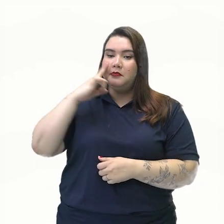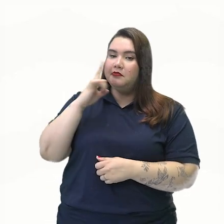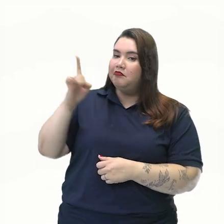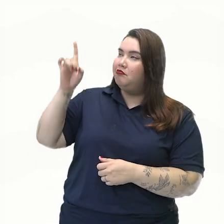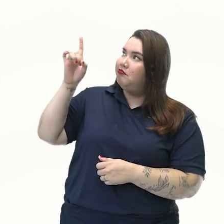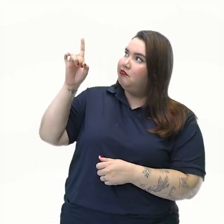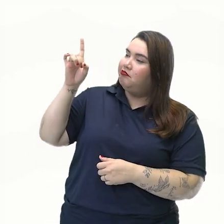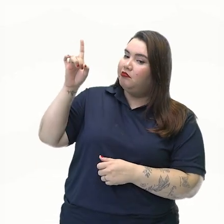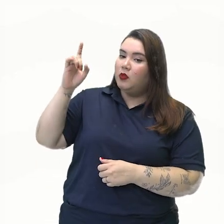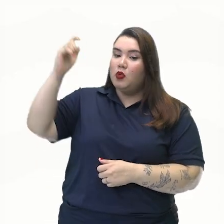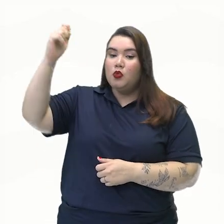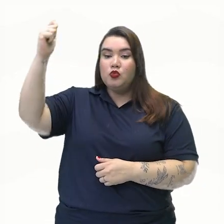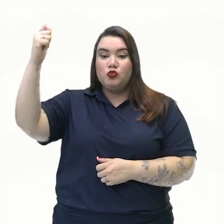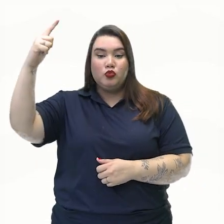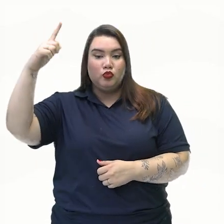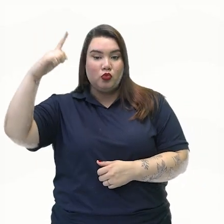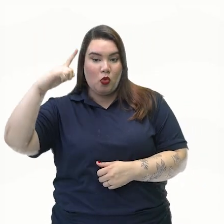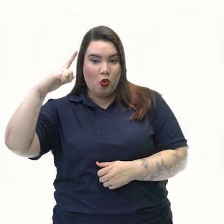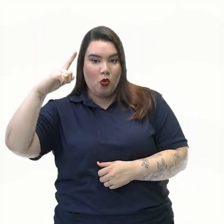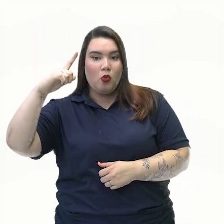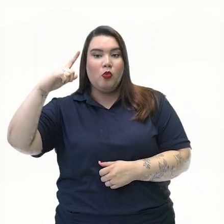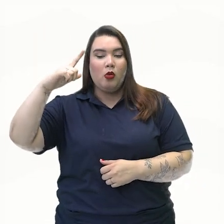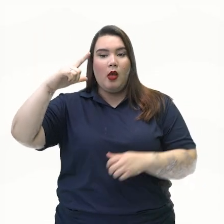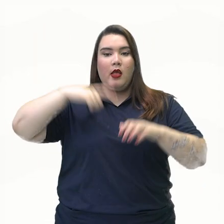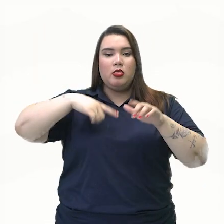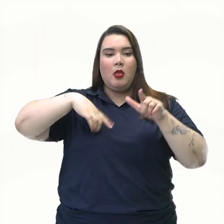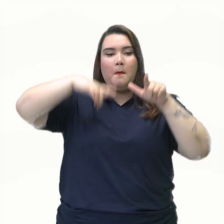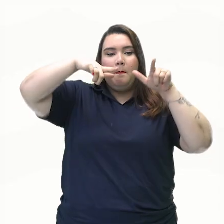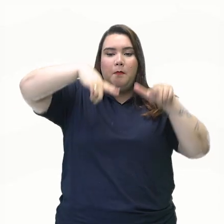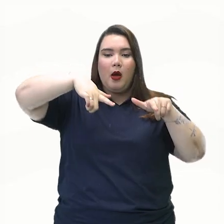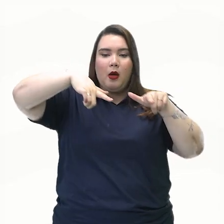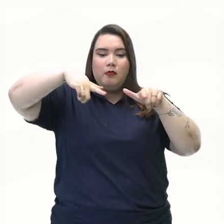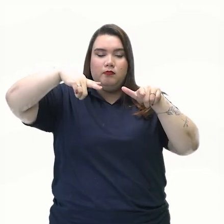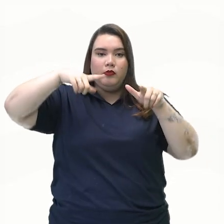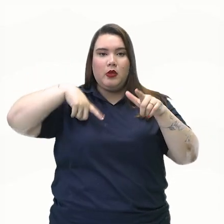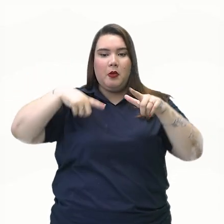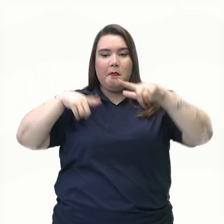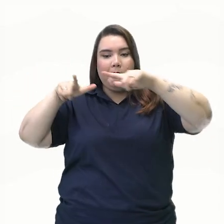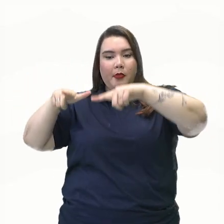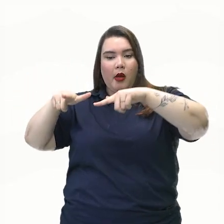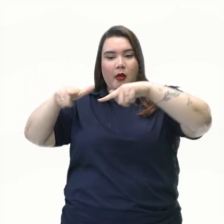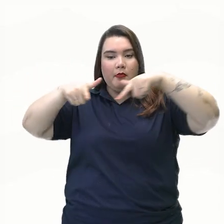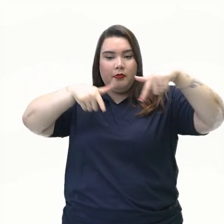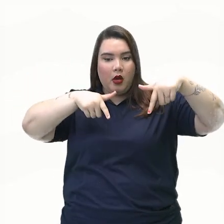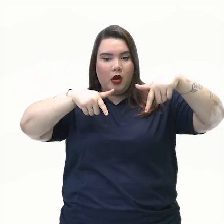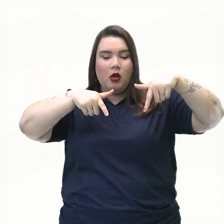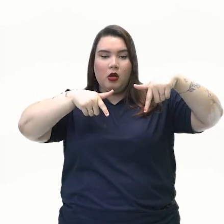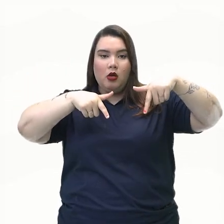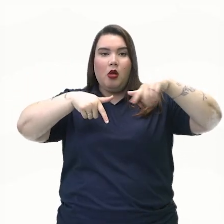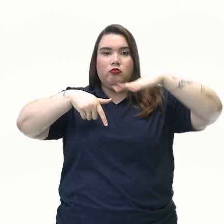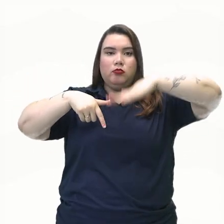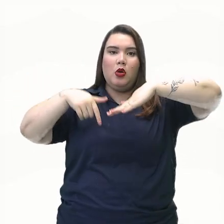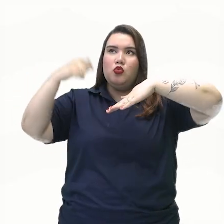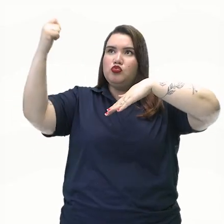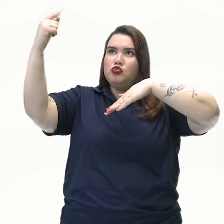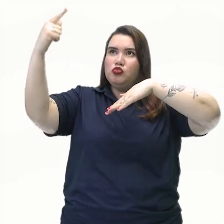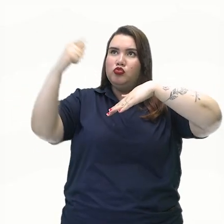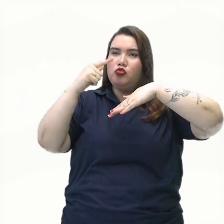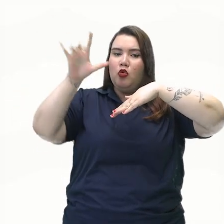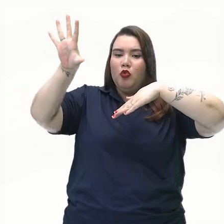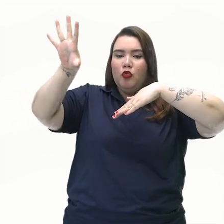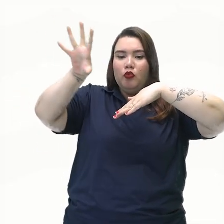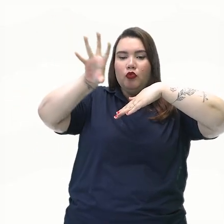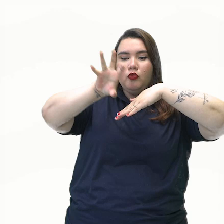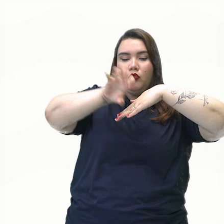é a energia solar. Temos aqui essa energia que pode ser percebida sob a forma